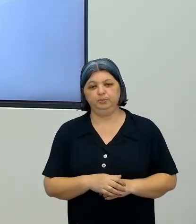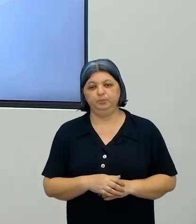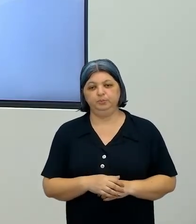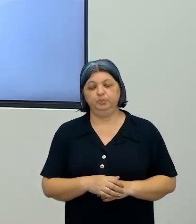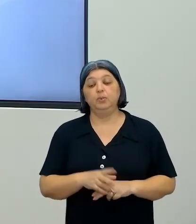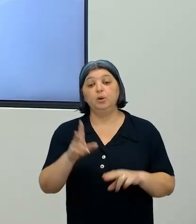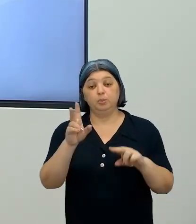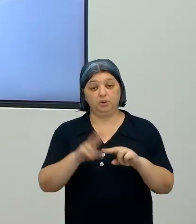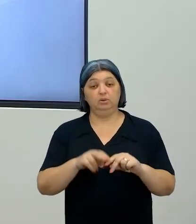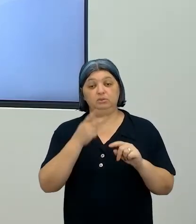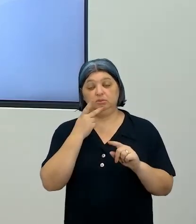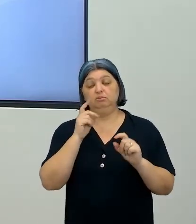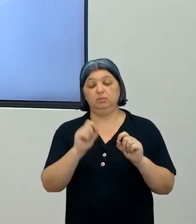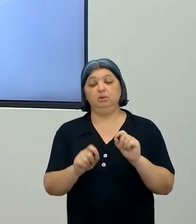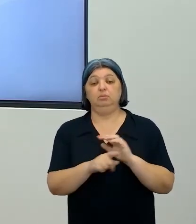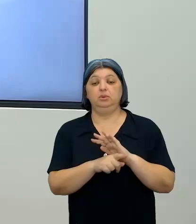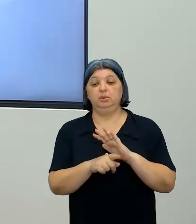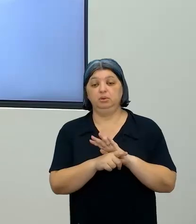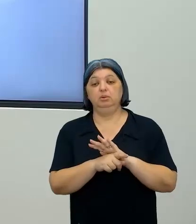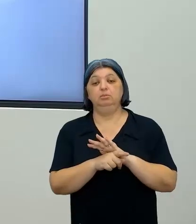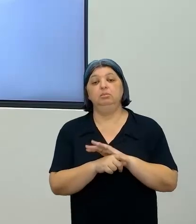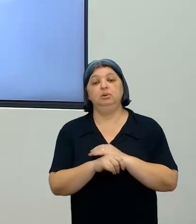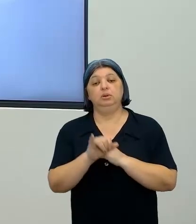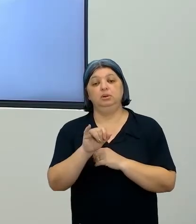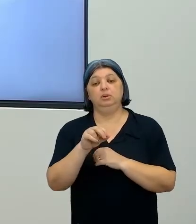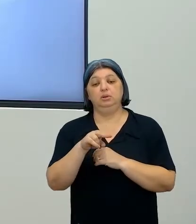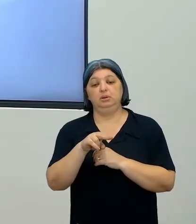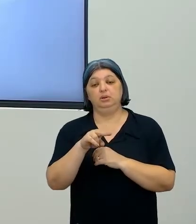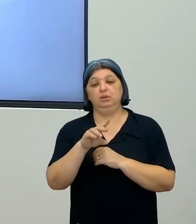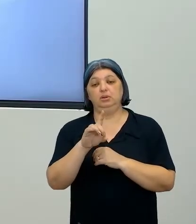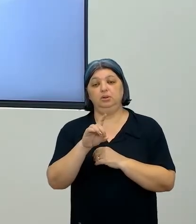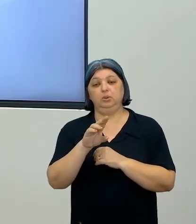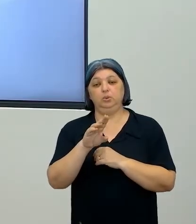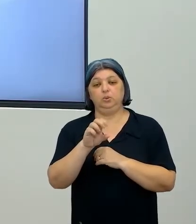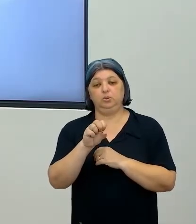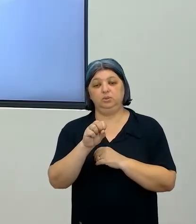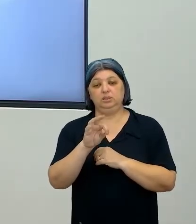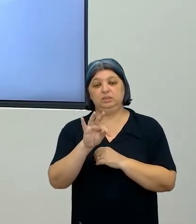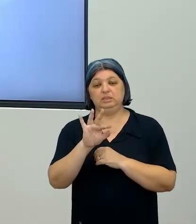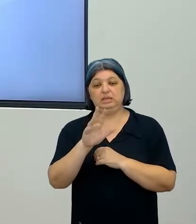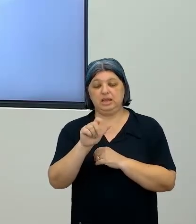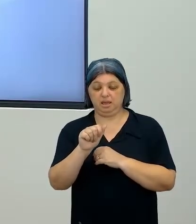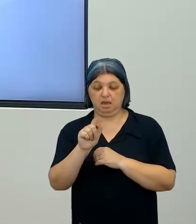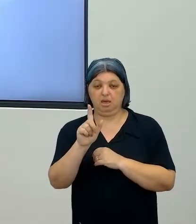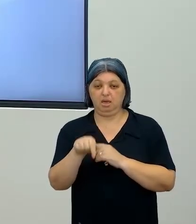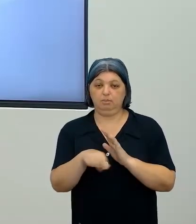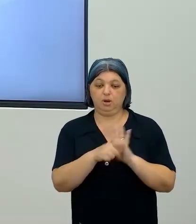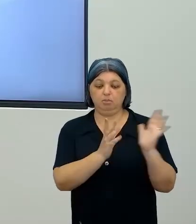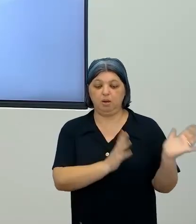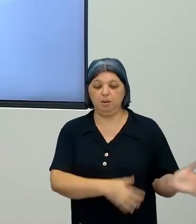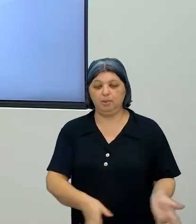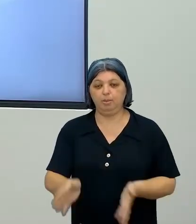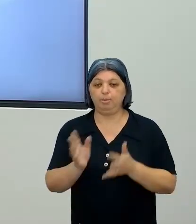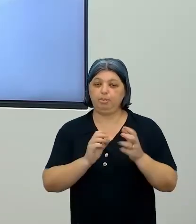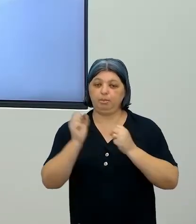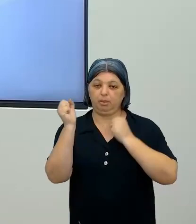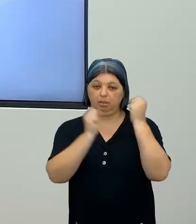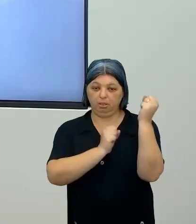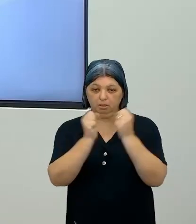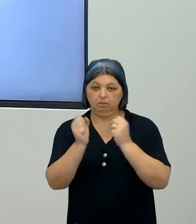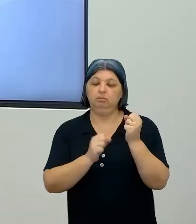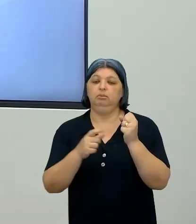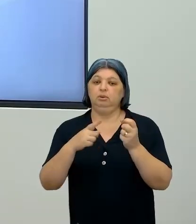tanto de indústria, né? A gente fala de indústria porque a indústria que nós consumimos também, desde o nosso alimento até outros bens, né?